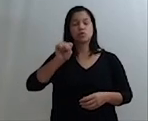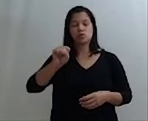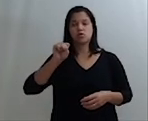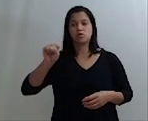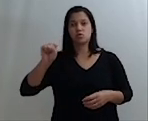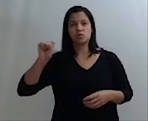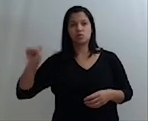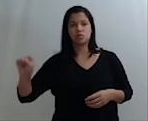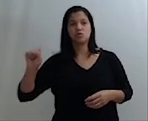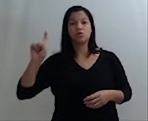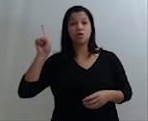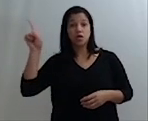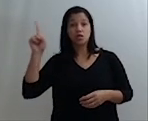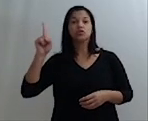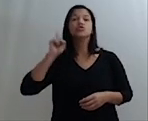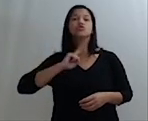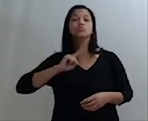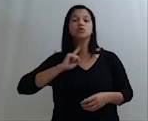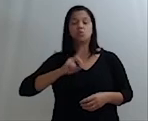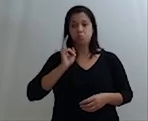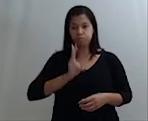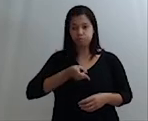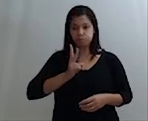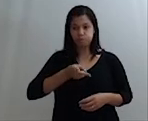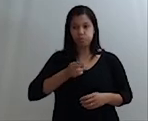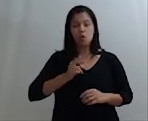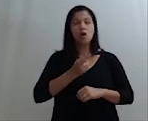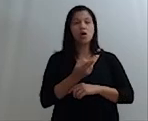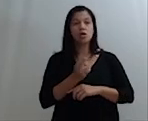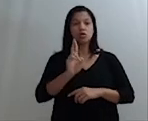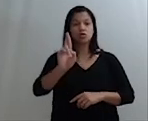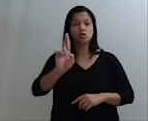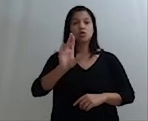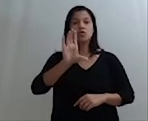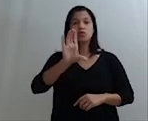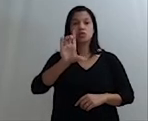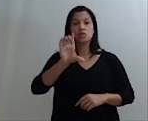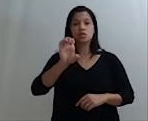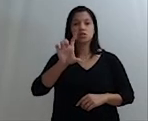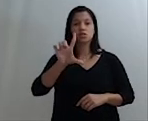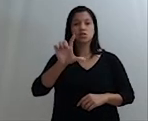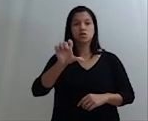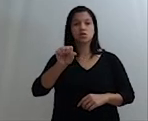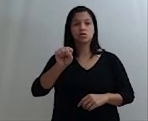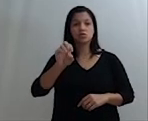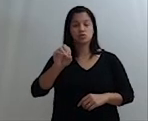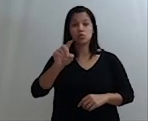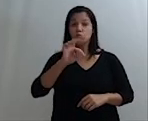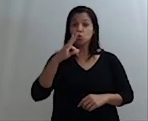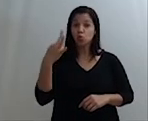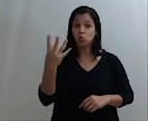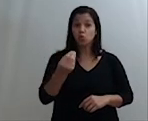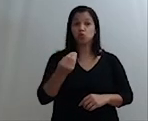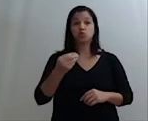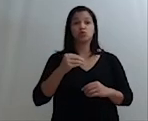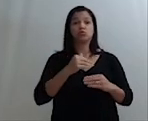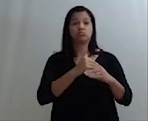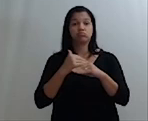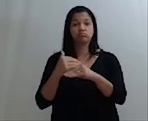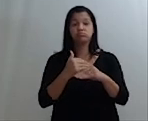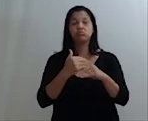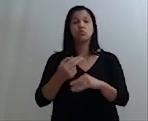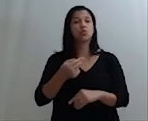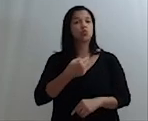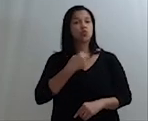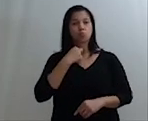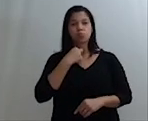Gerais também de relatoria do ministro cel de Melo foi proferida a decisão a unanimidade pela impossibilidade